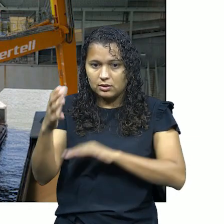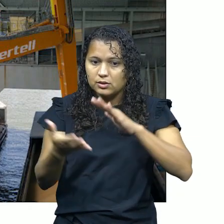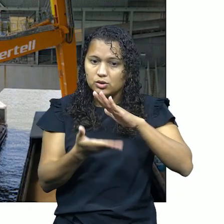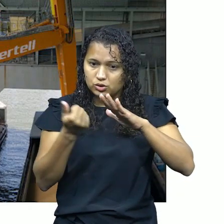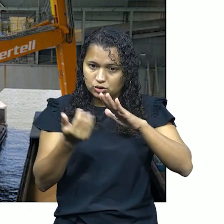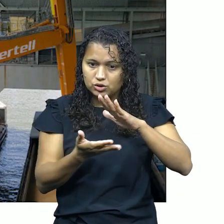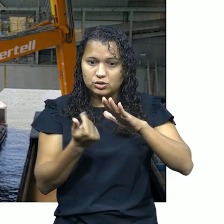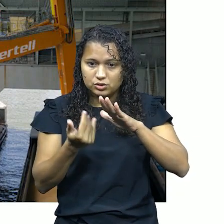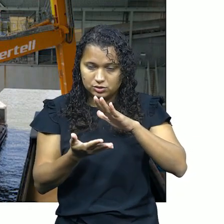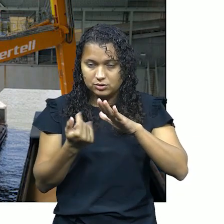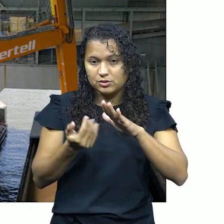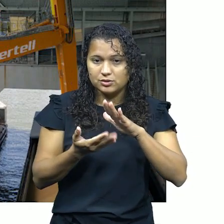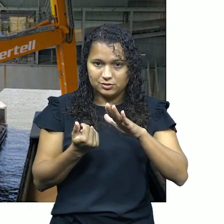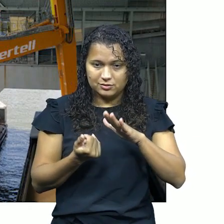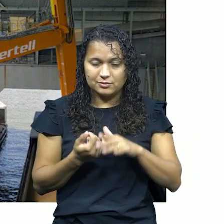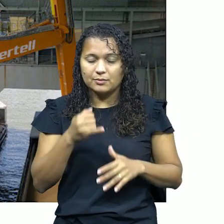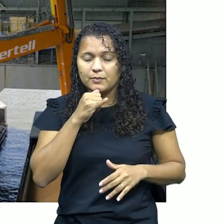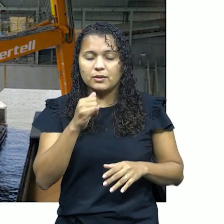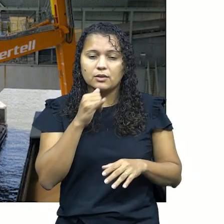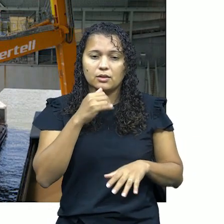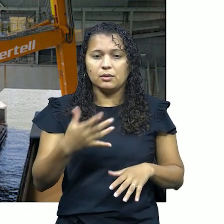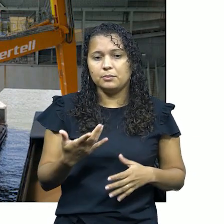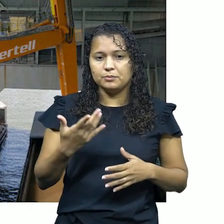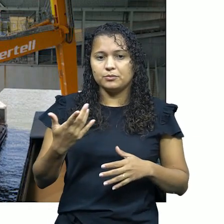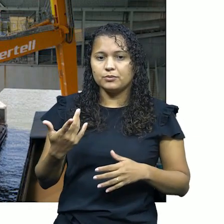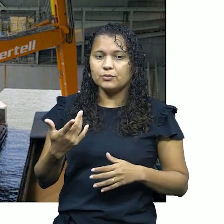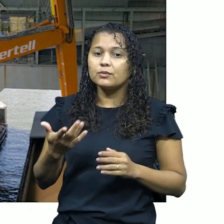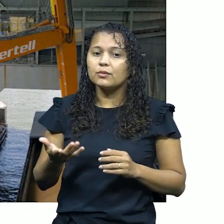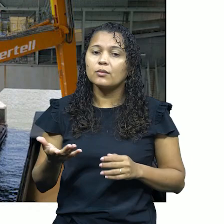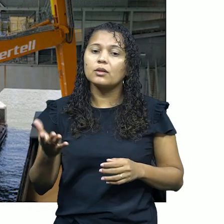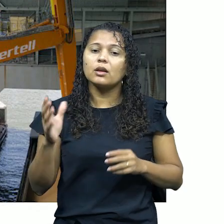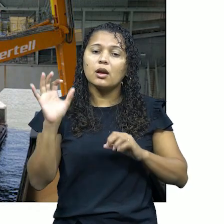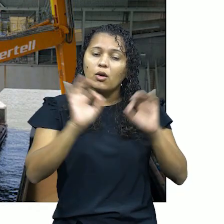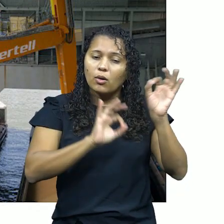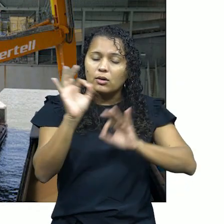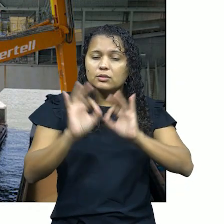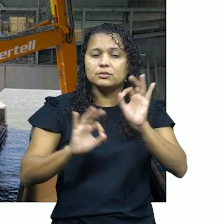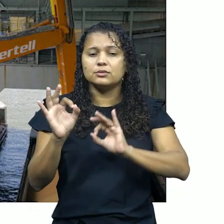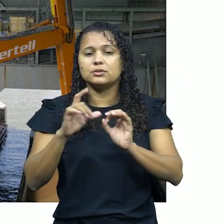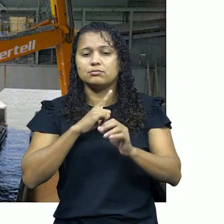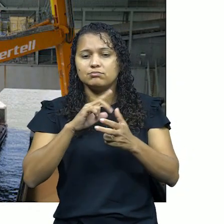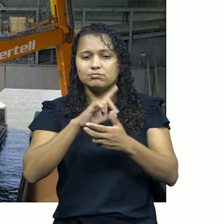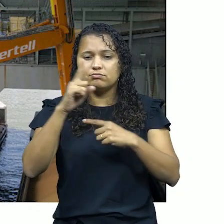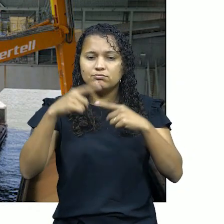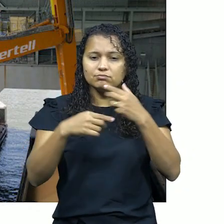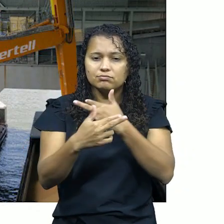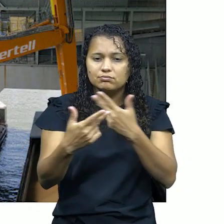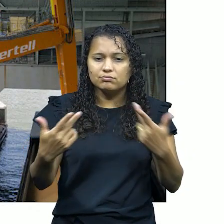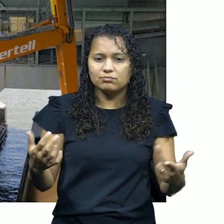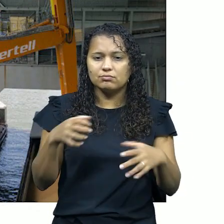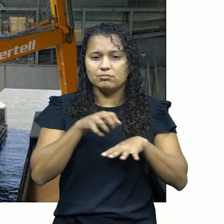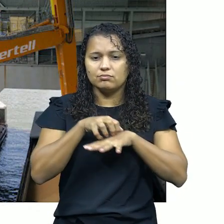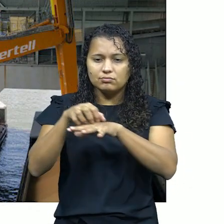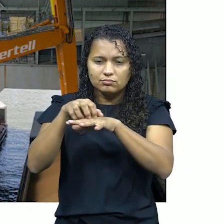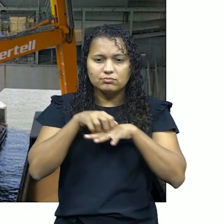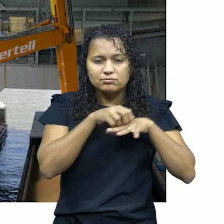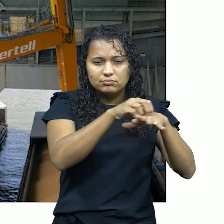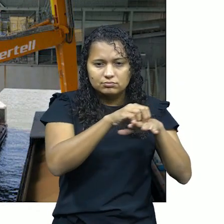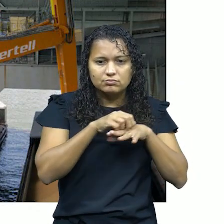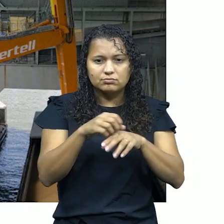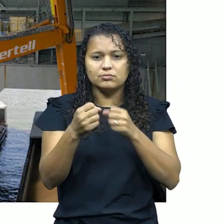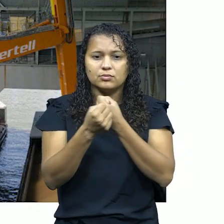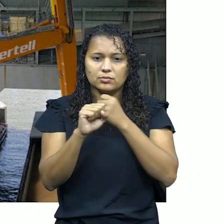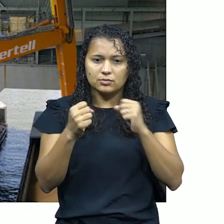retirada, o desembarque da mercadoria. Ele é um equipamento que atua em operações diversas de carregamento de